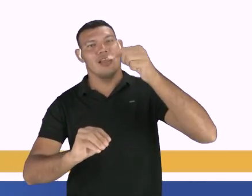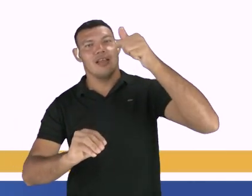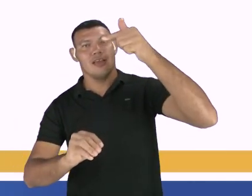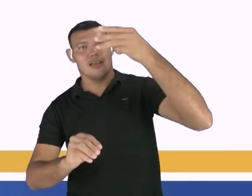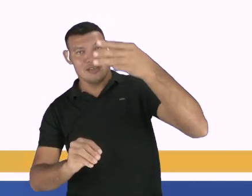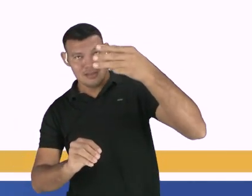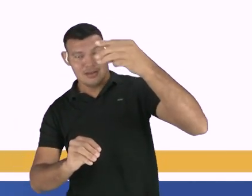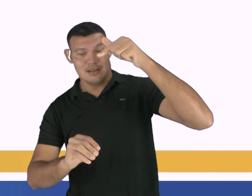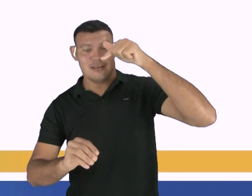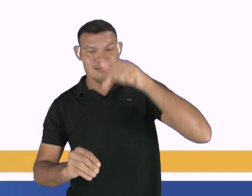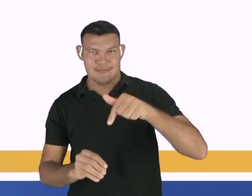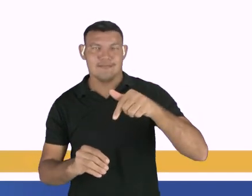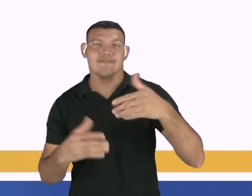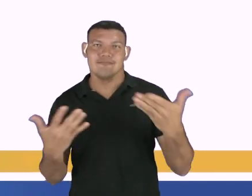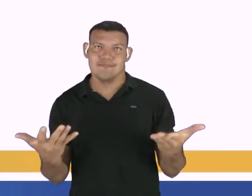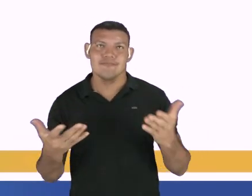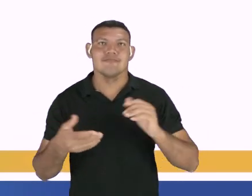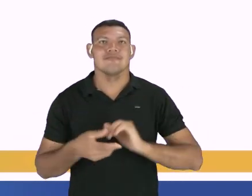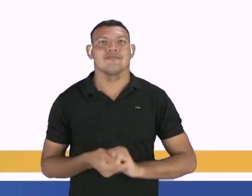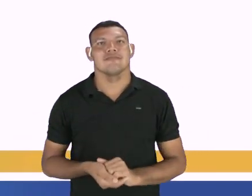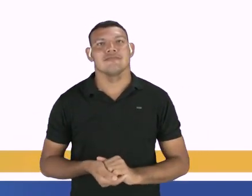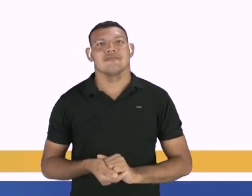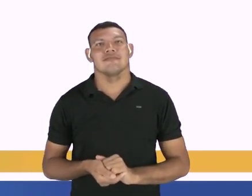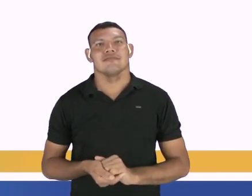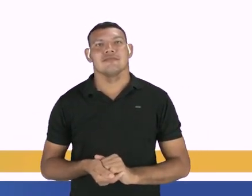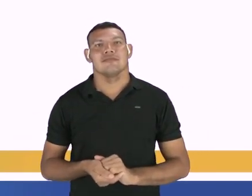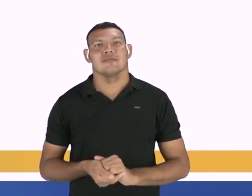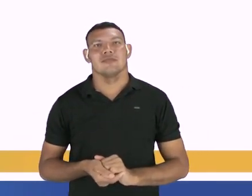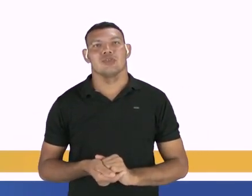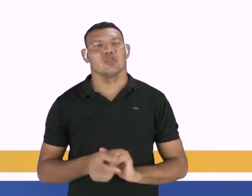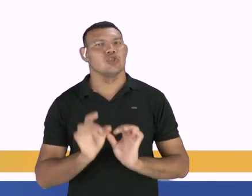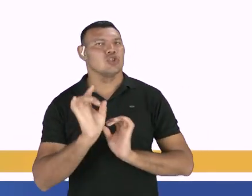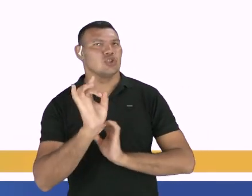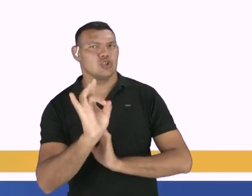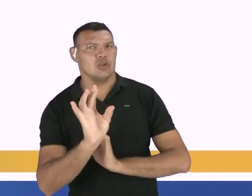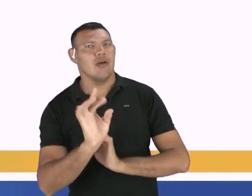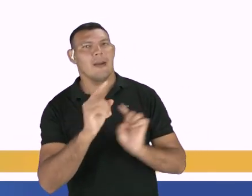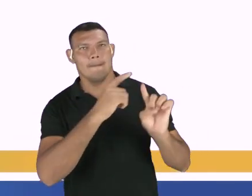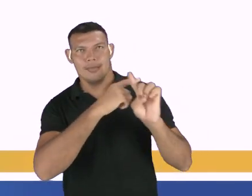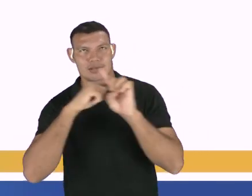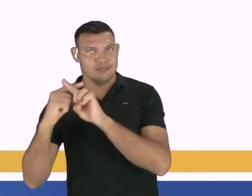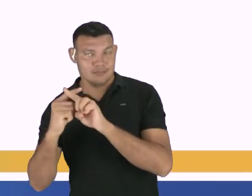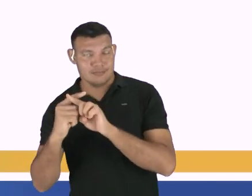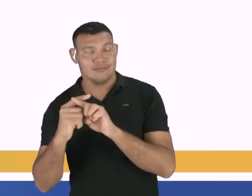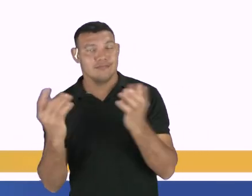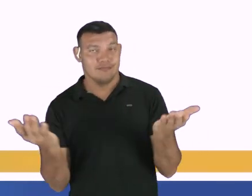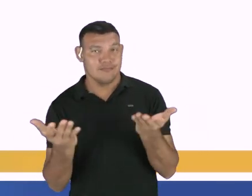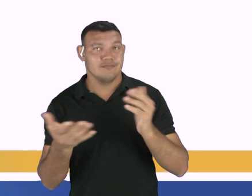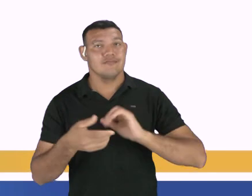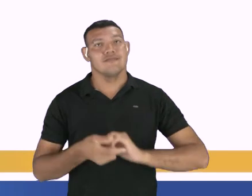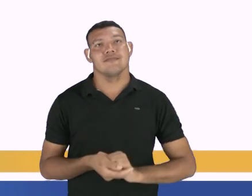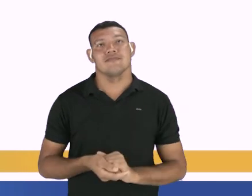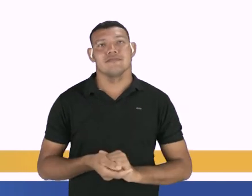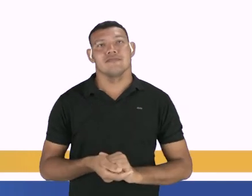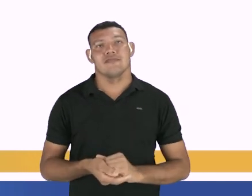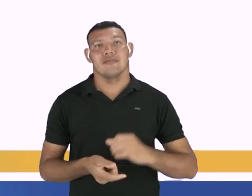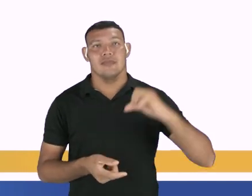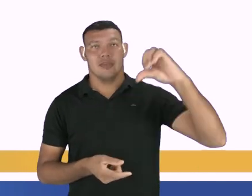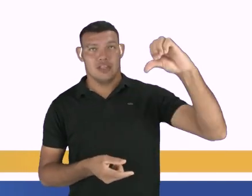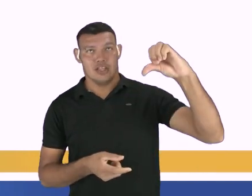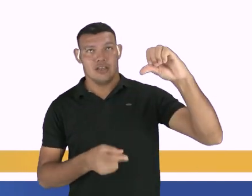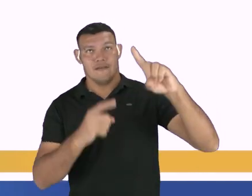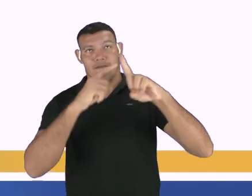vira denominador, então fica 3/7. Feito isso, eu já faço a multiplicação direto.